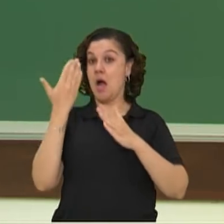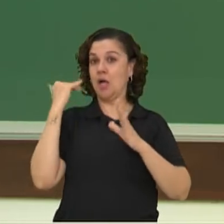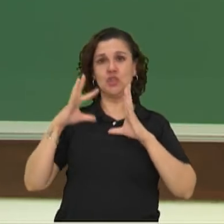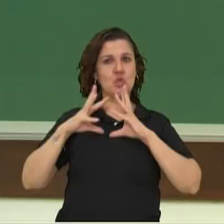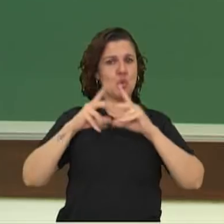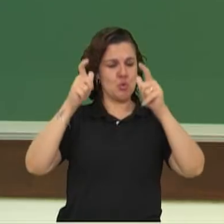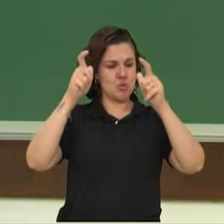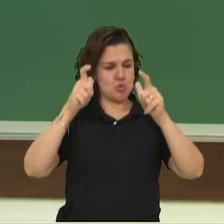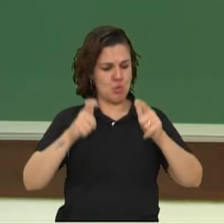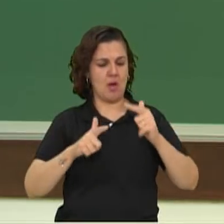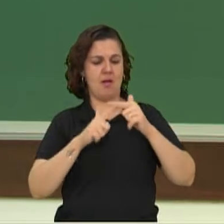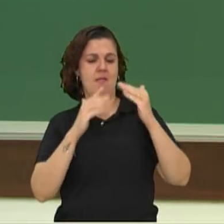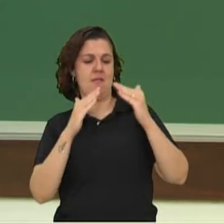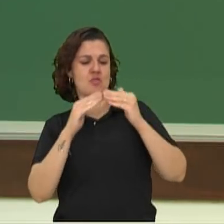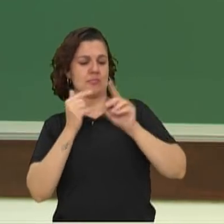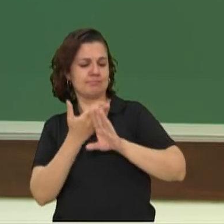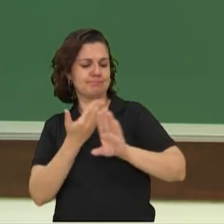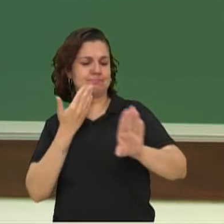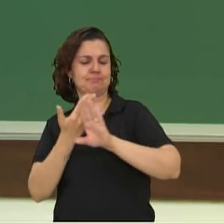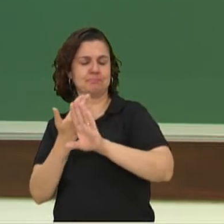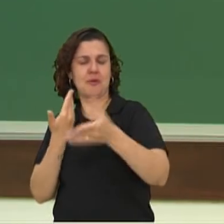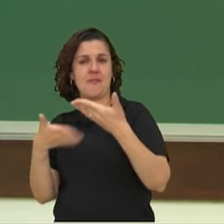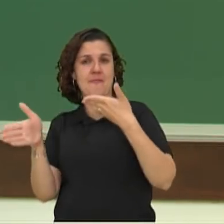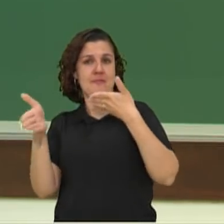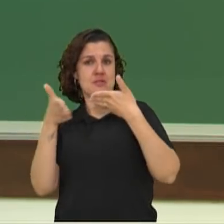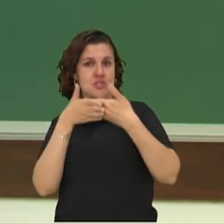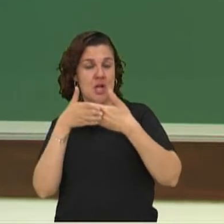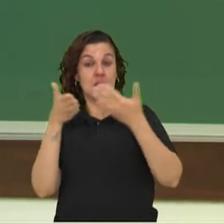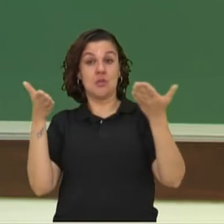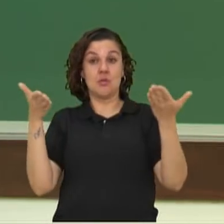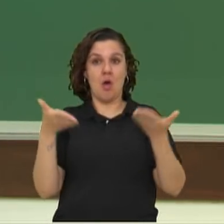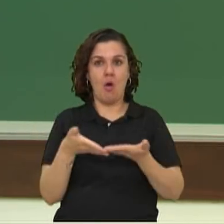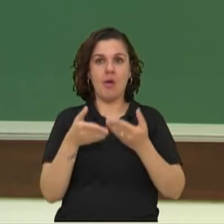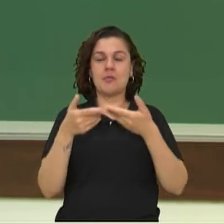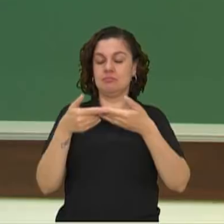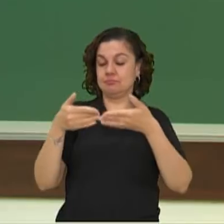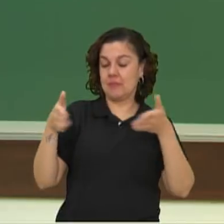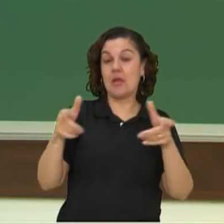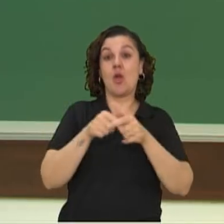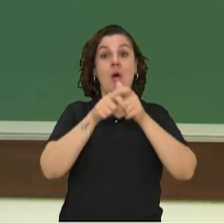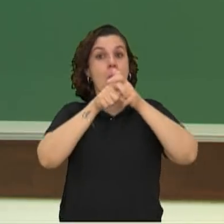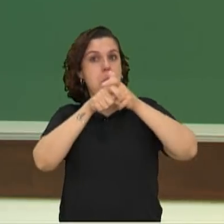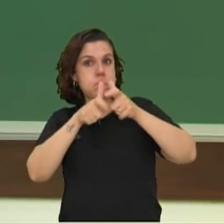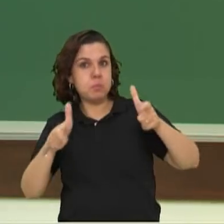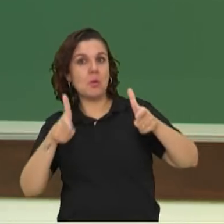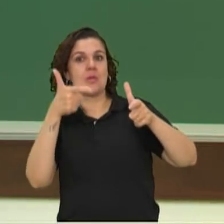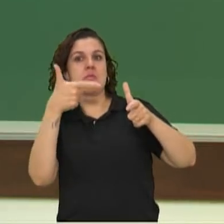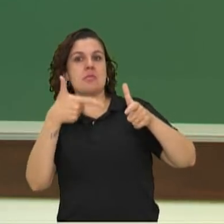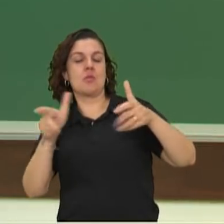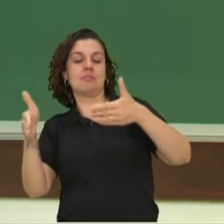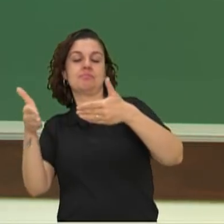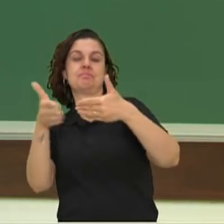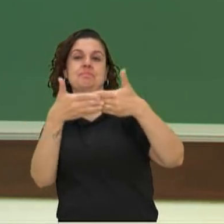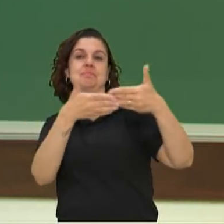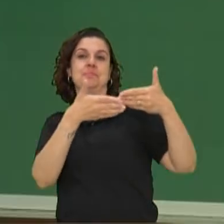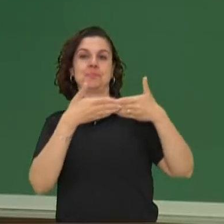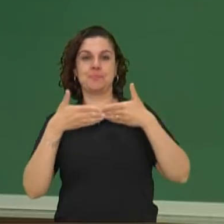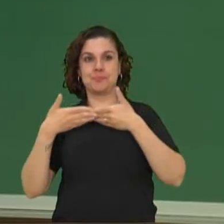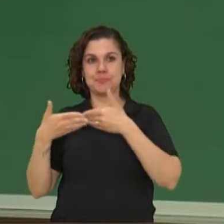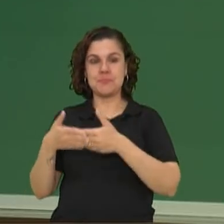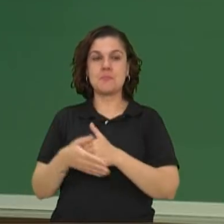certa abertura. Porém, né, agora, devido à situação de ter aumentado a pandemia, houve-se um fechamento